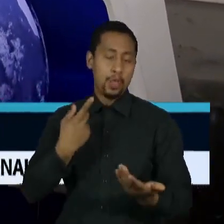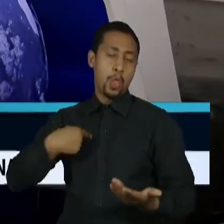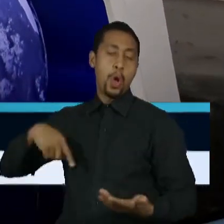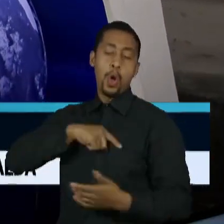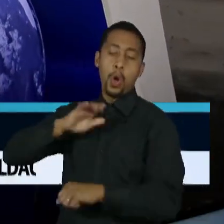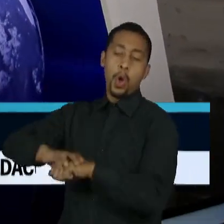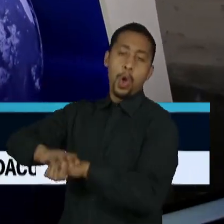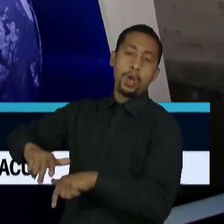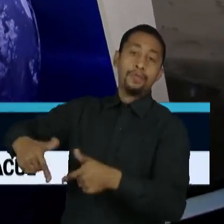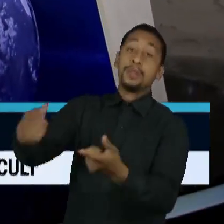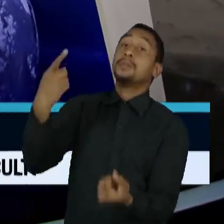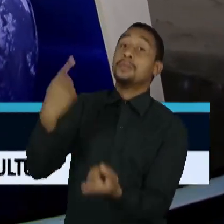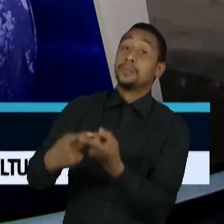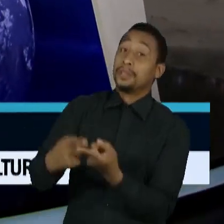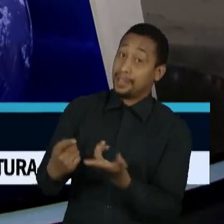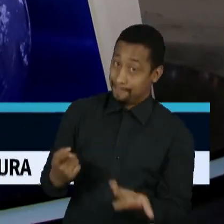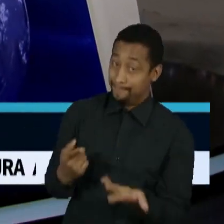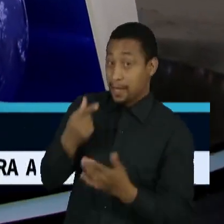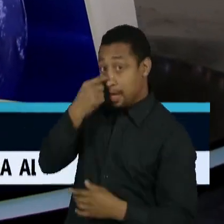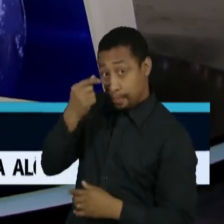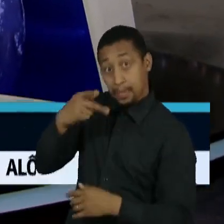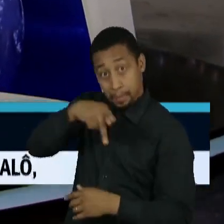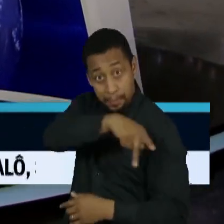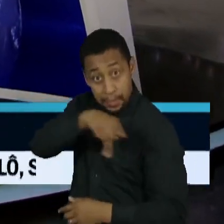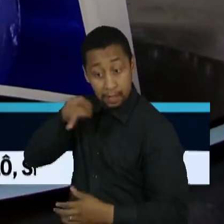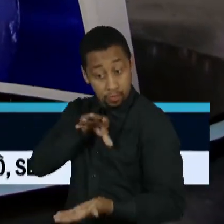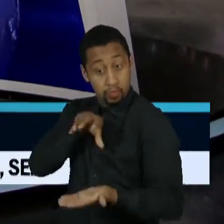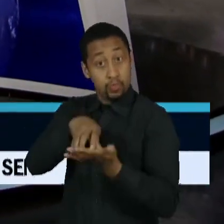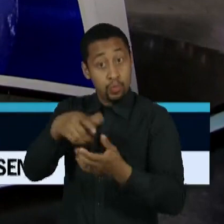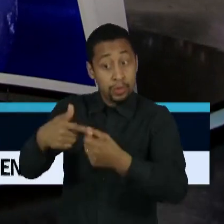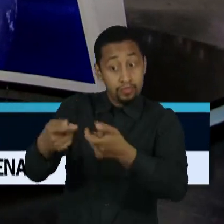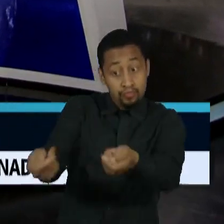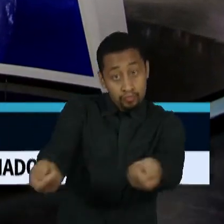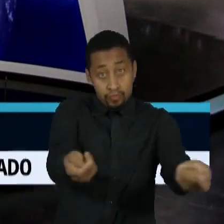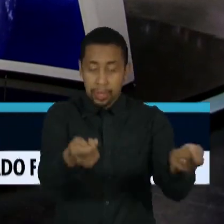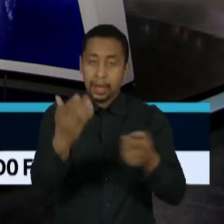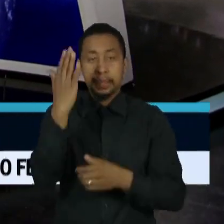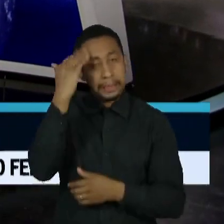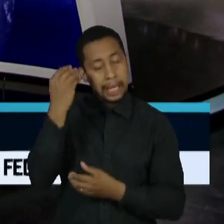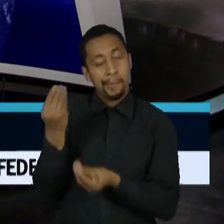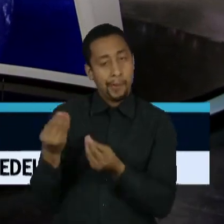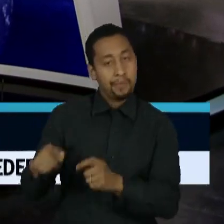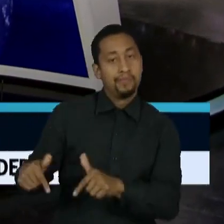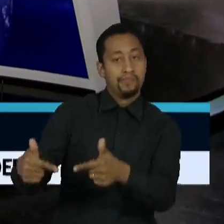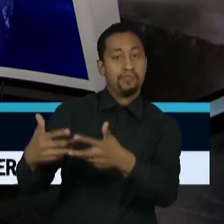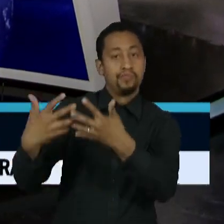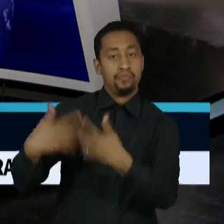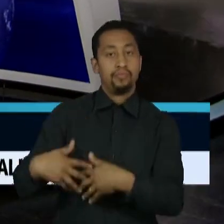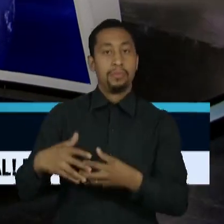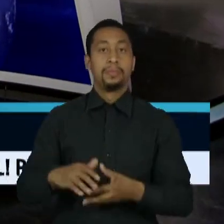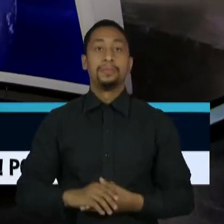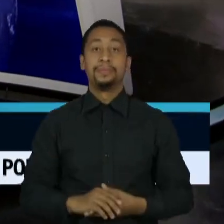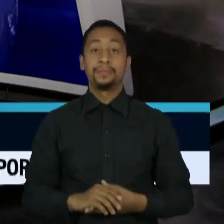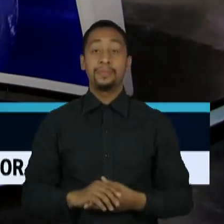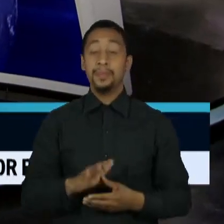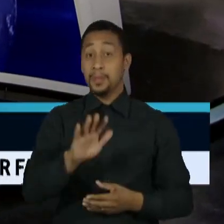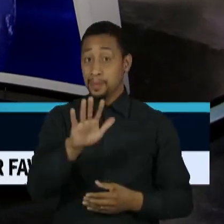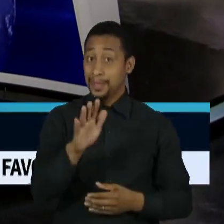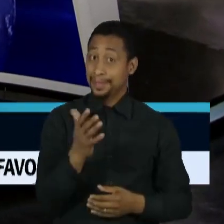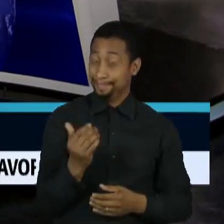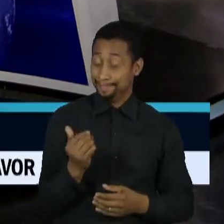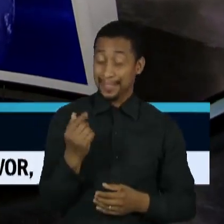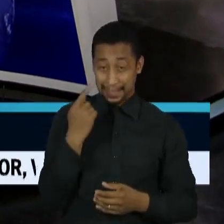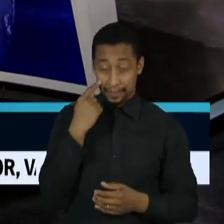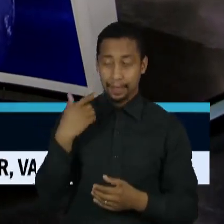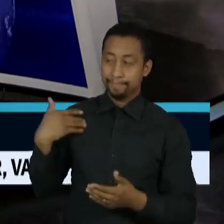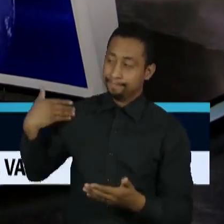é presidente do Instituto Combustível Legal. Exatamente. Portanto, lida com essas questões. José Vicente, que balanço se faz